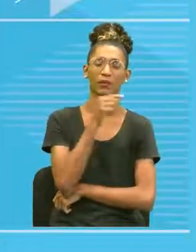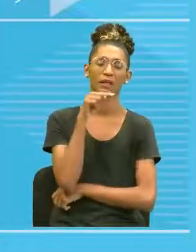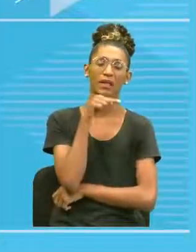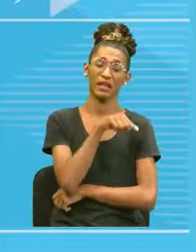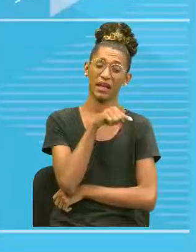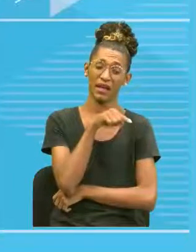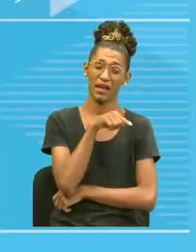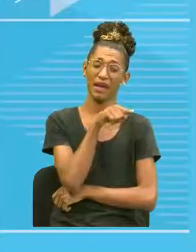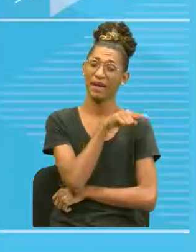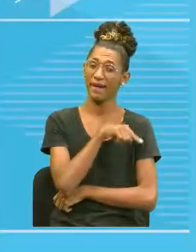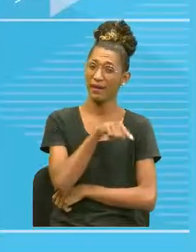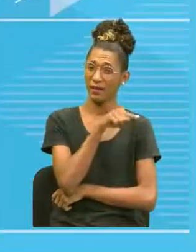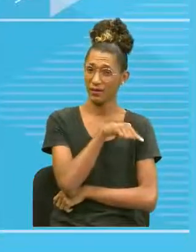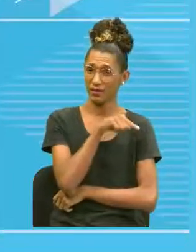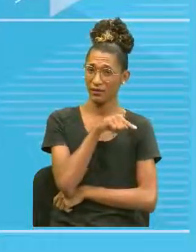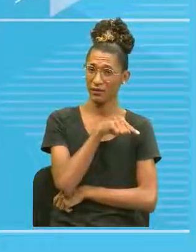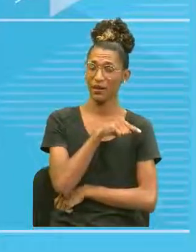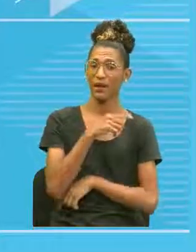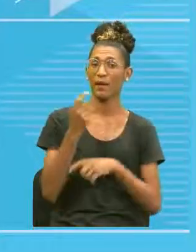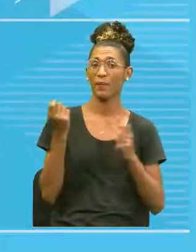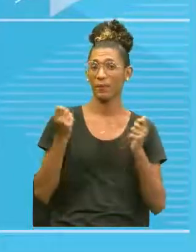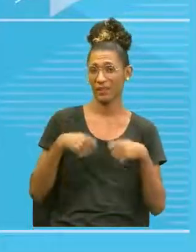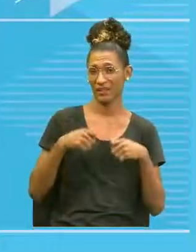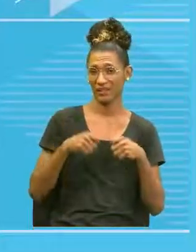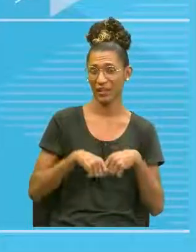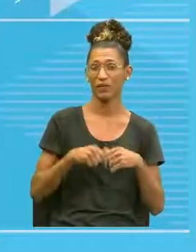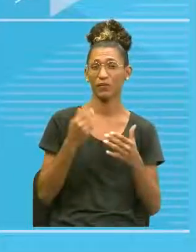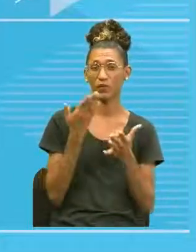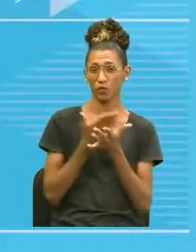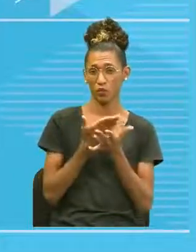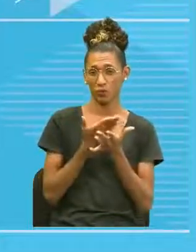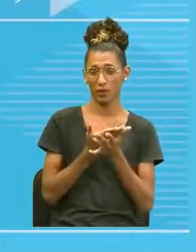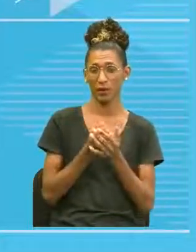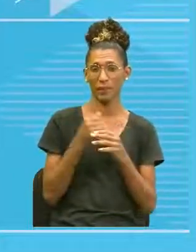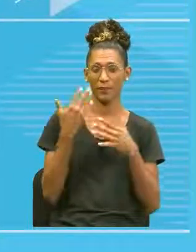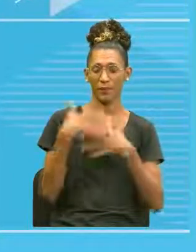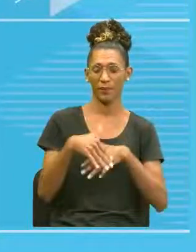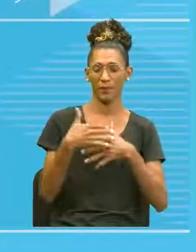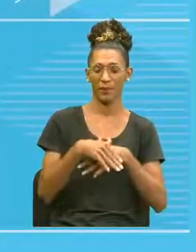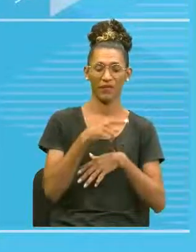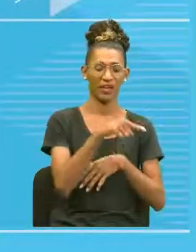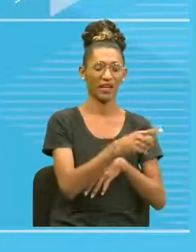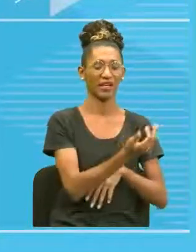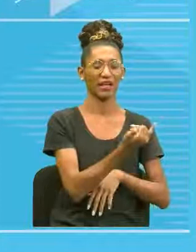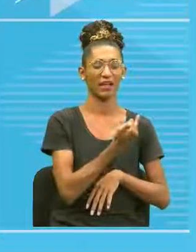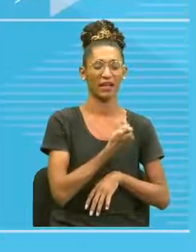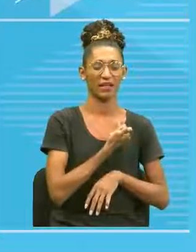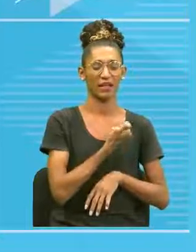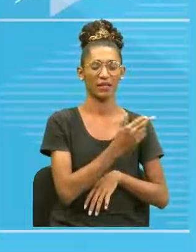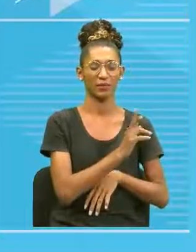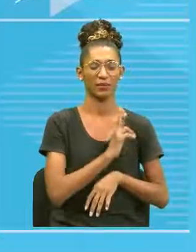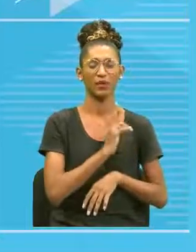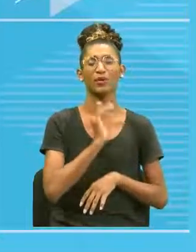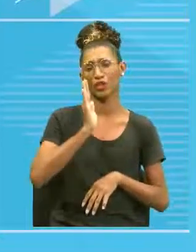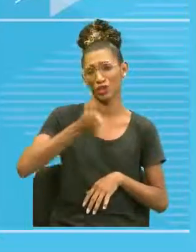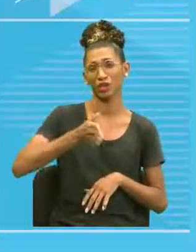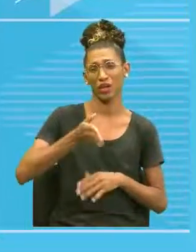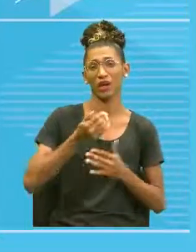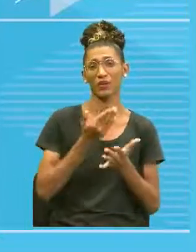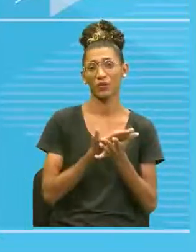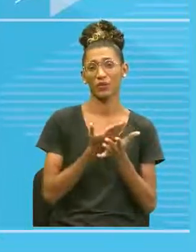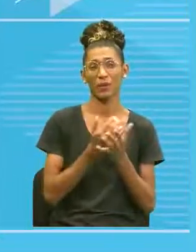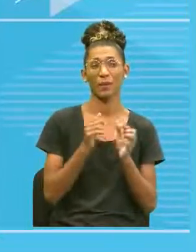eles precisavam estudar para a prova e eles disseram que tinham feito isso